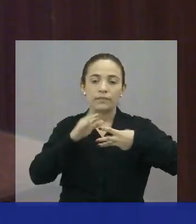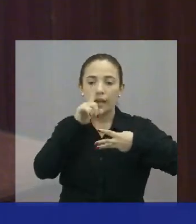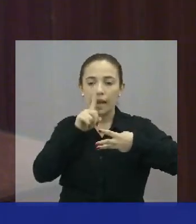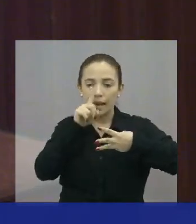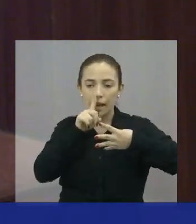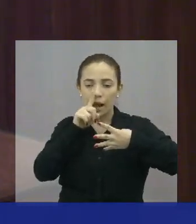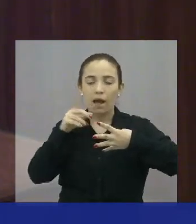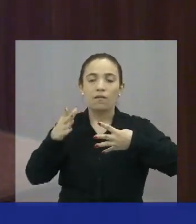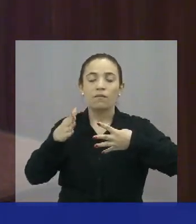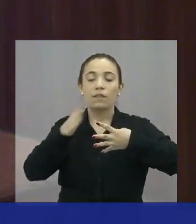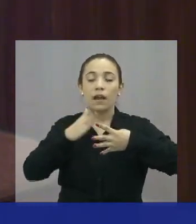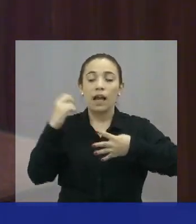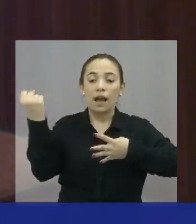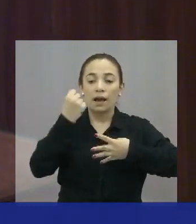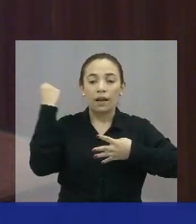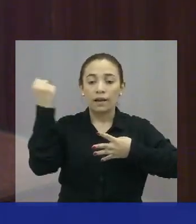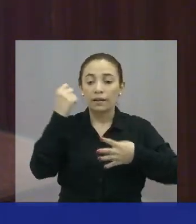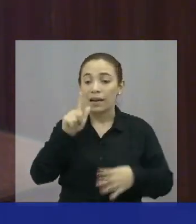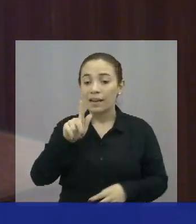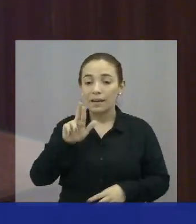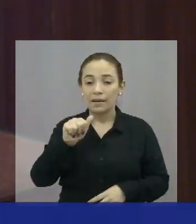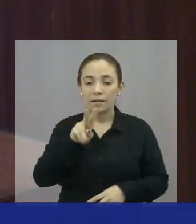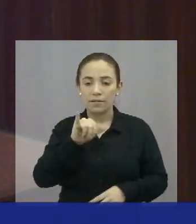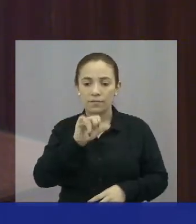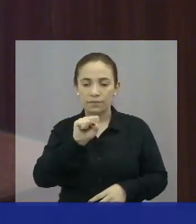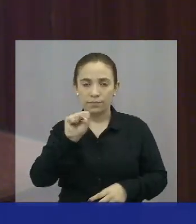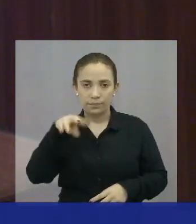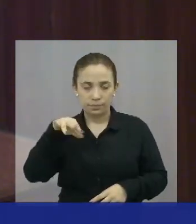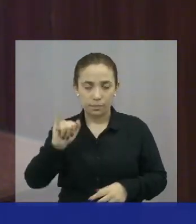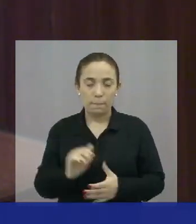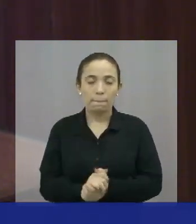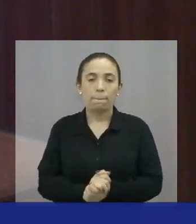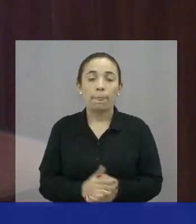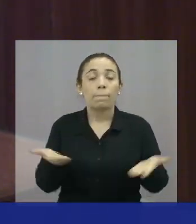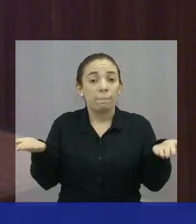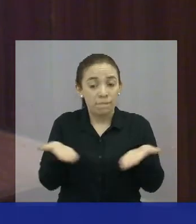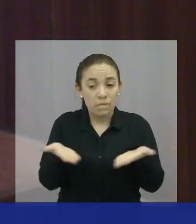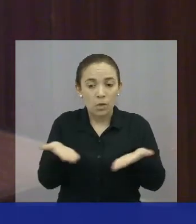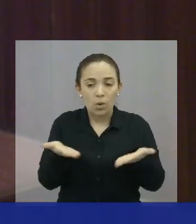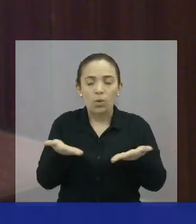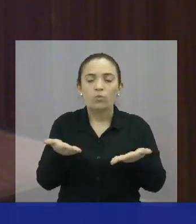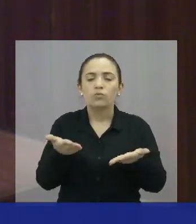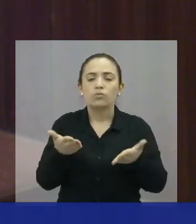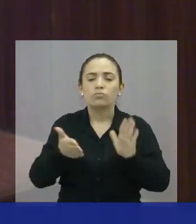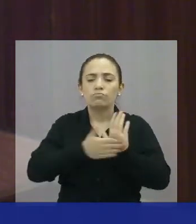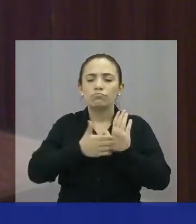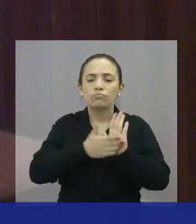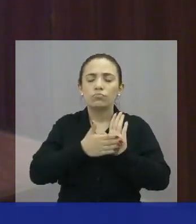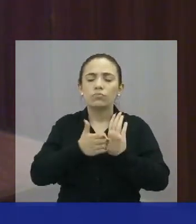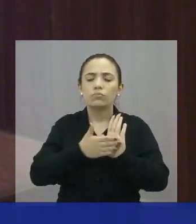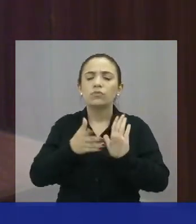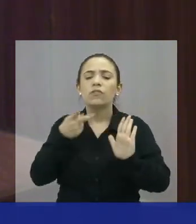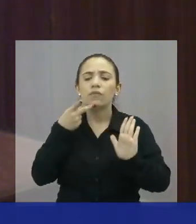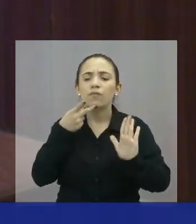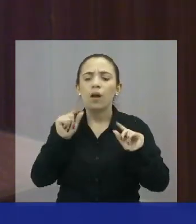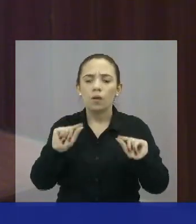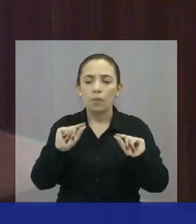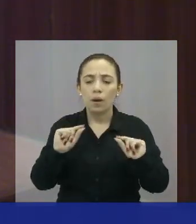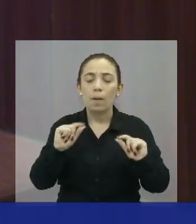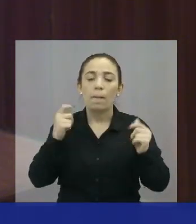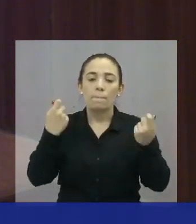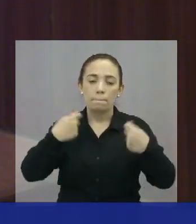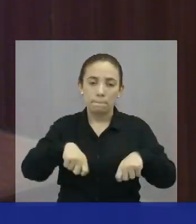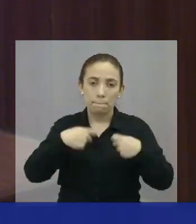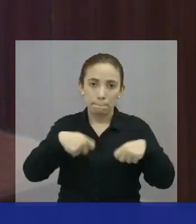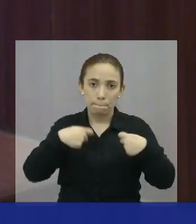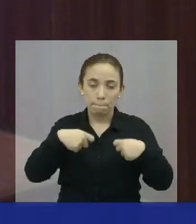gravíssima. O Código hoje, ele diz o seguinte, que a advertência deverá ser